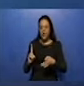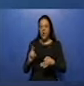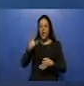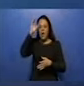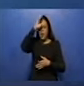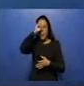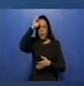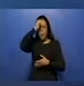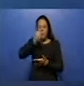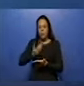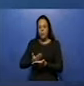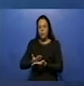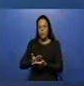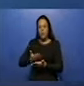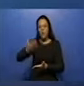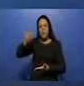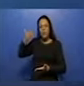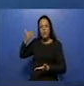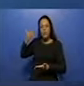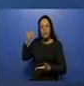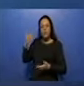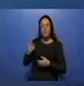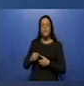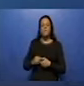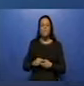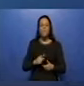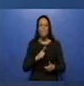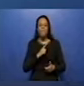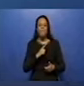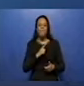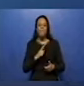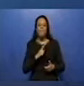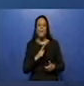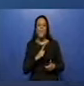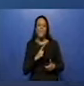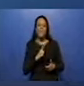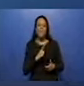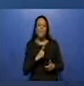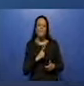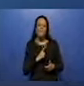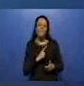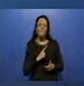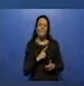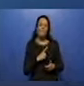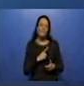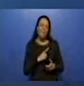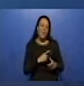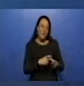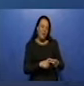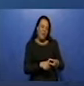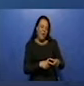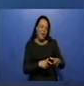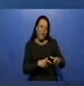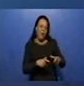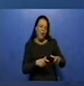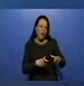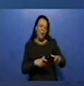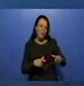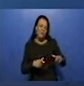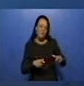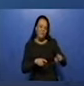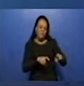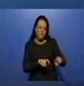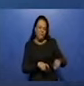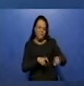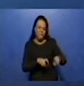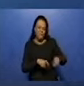anteriores, há aí um aumento da expansão da fronteira agrícola